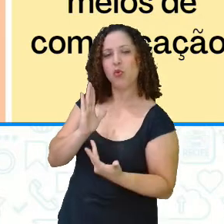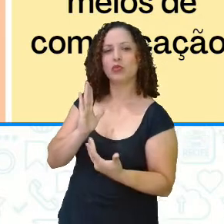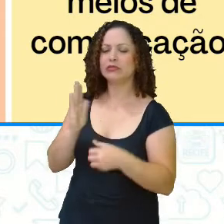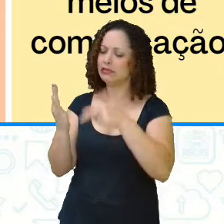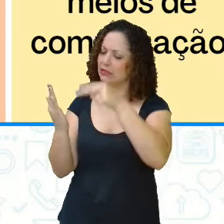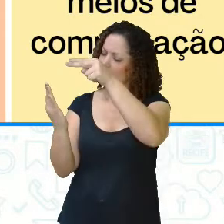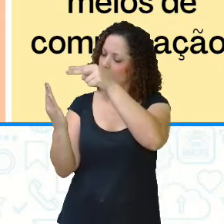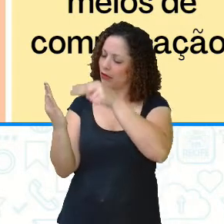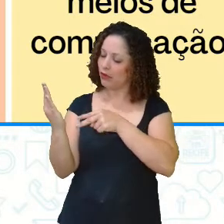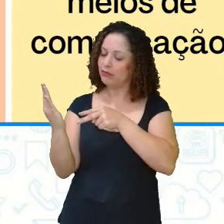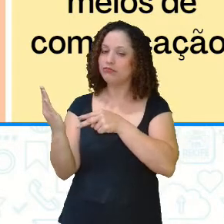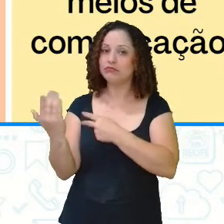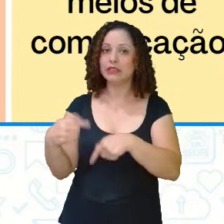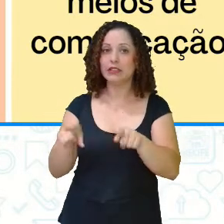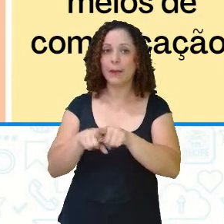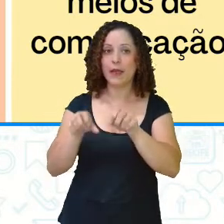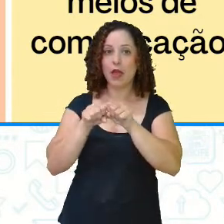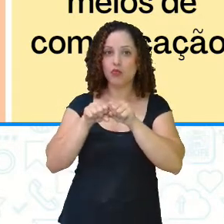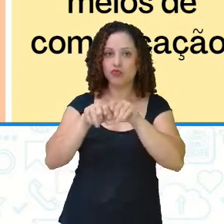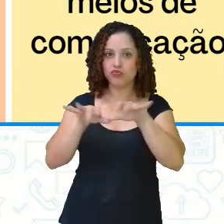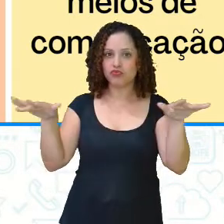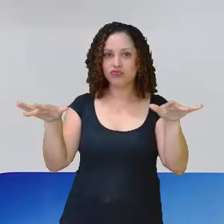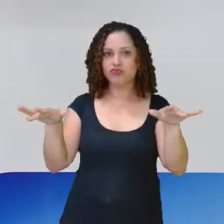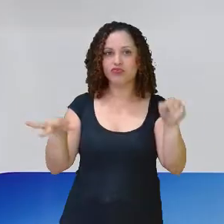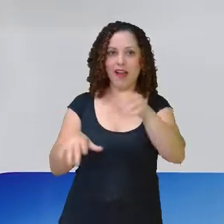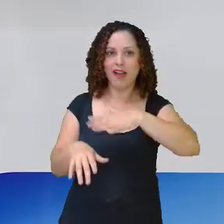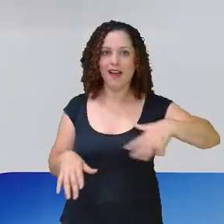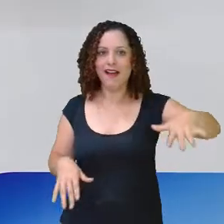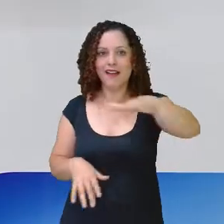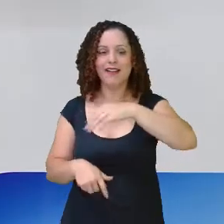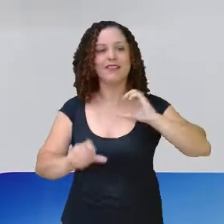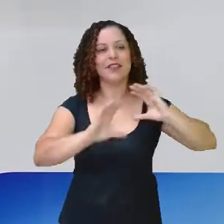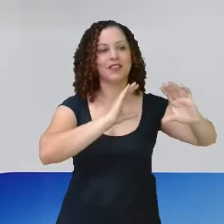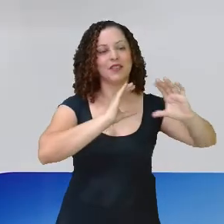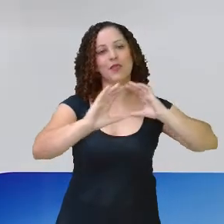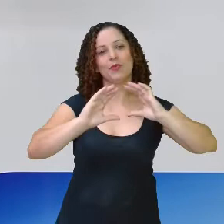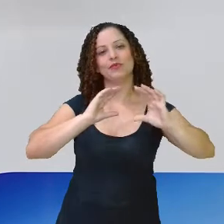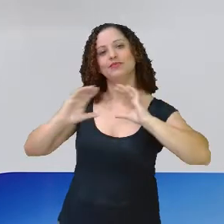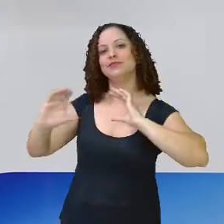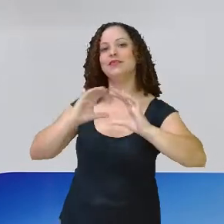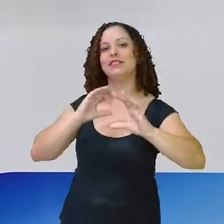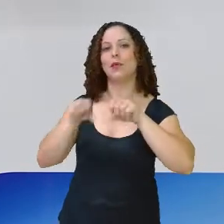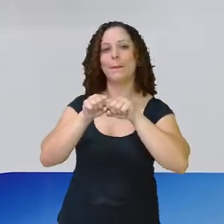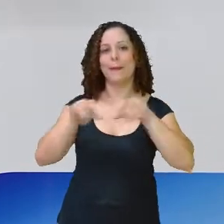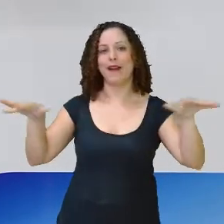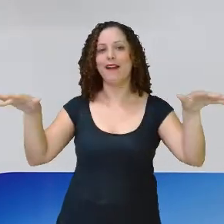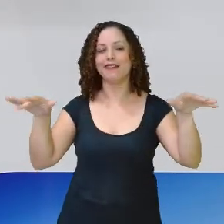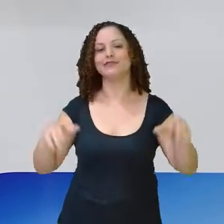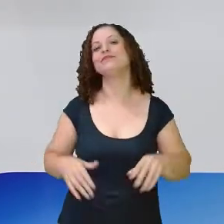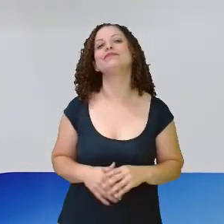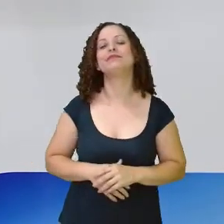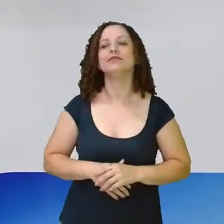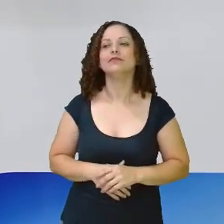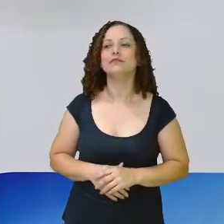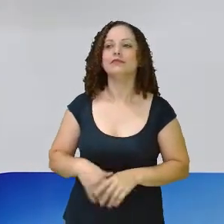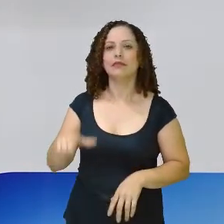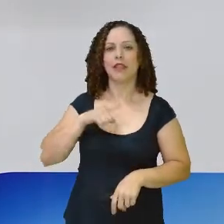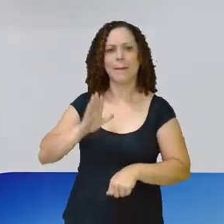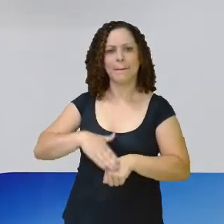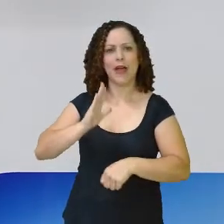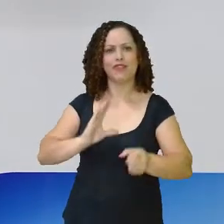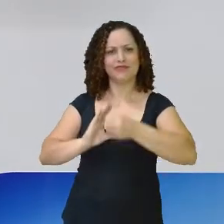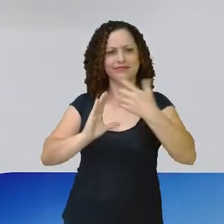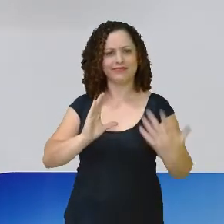são vinculados nos meios de comunicação, principalmente nos meios de grande massa, tá? Tem mais característica,